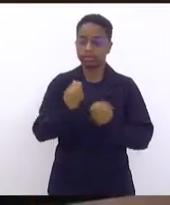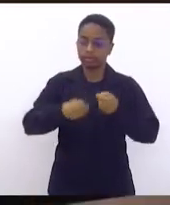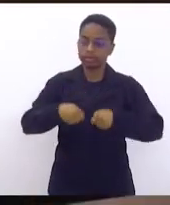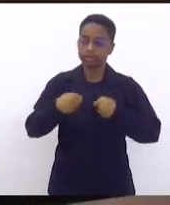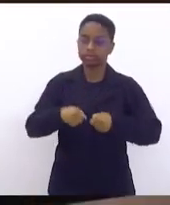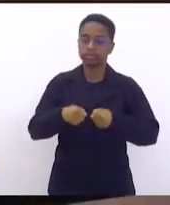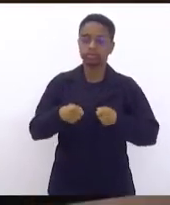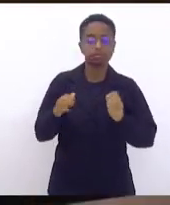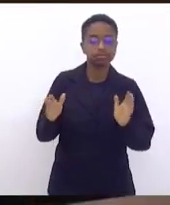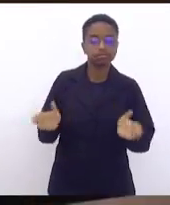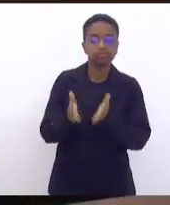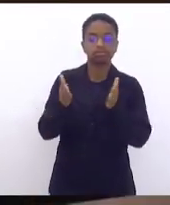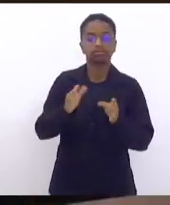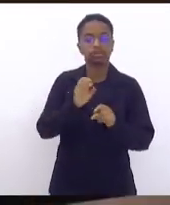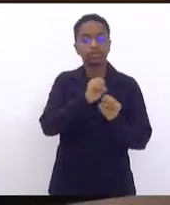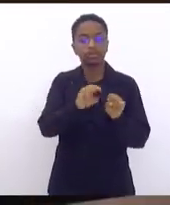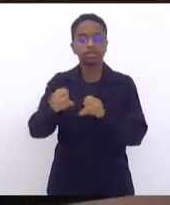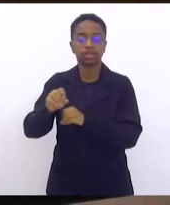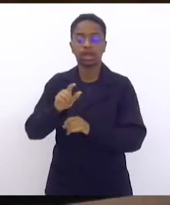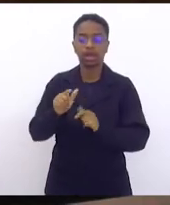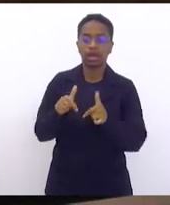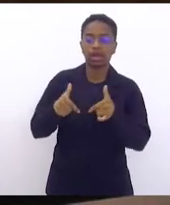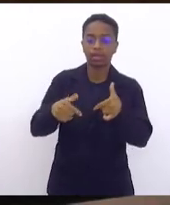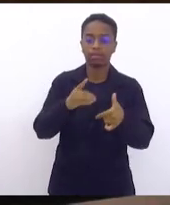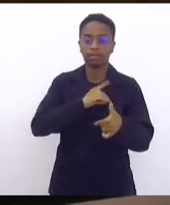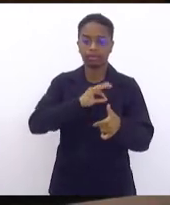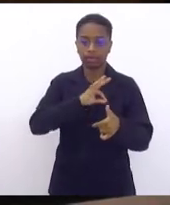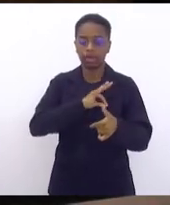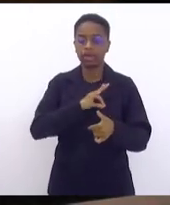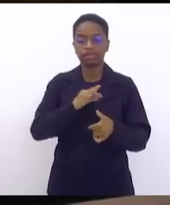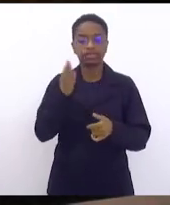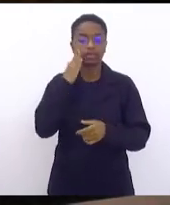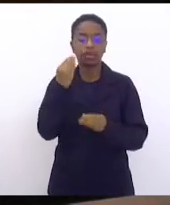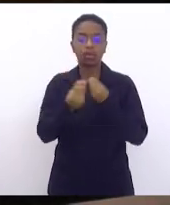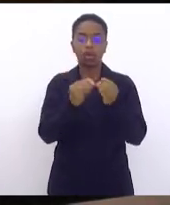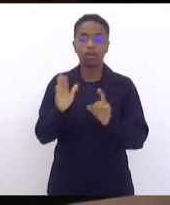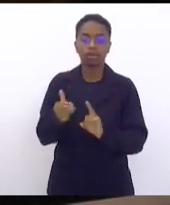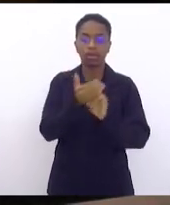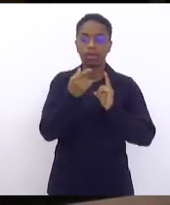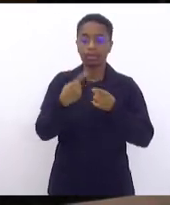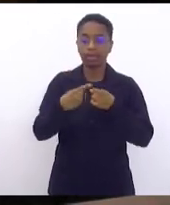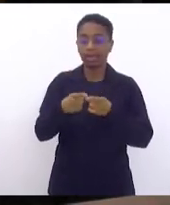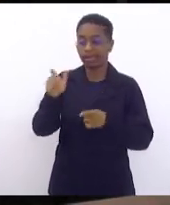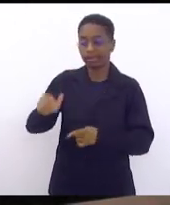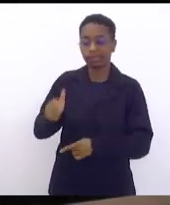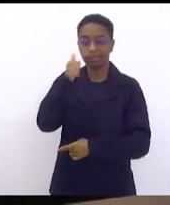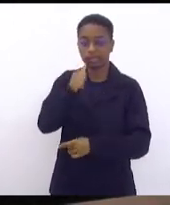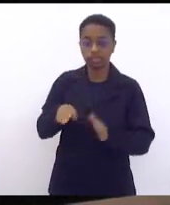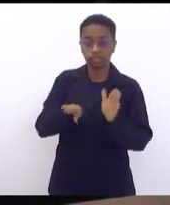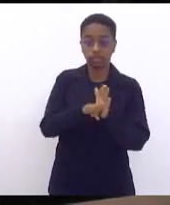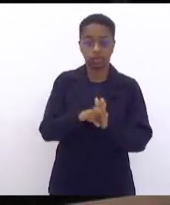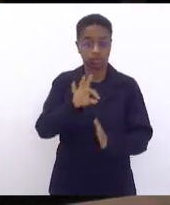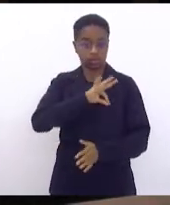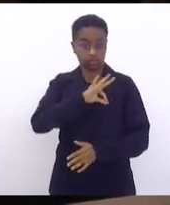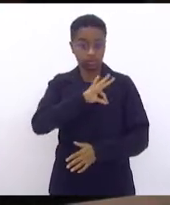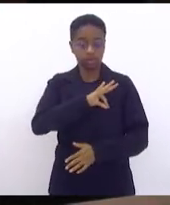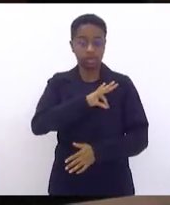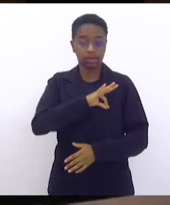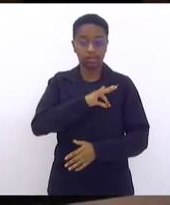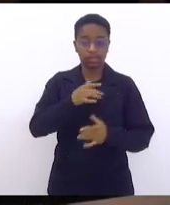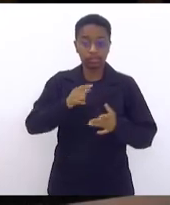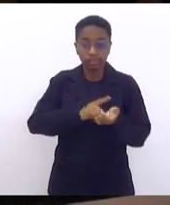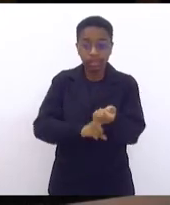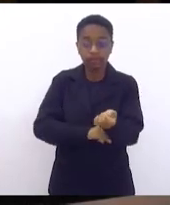os nossos agentes para ter uma acolhida. Essa menina chegou na delegacia abalada e ela foi revitimizada e saiu em